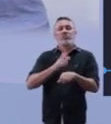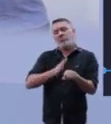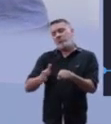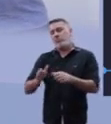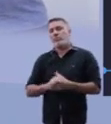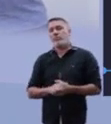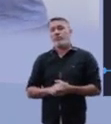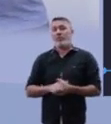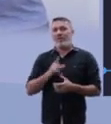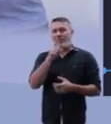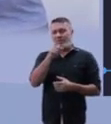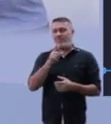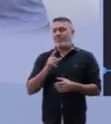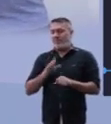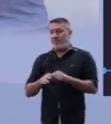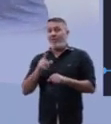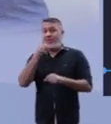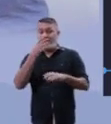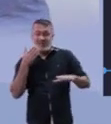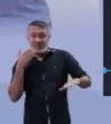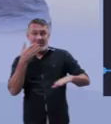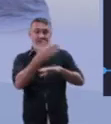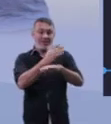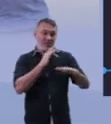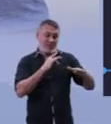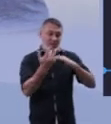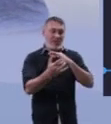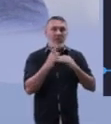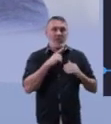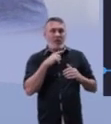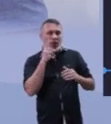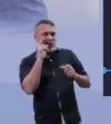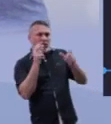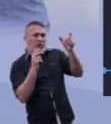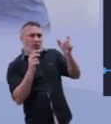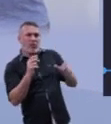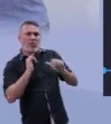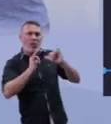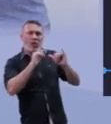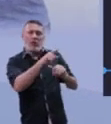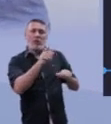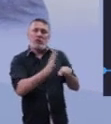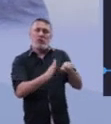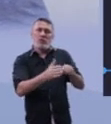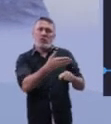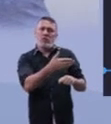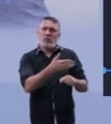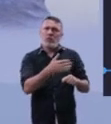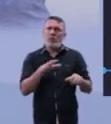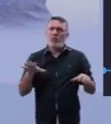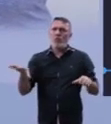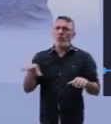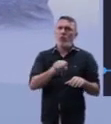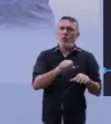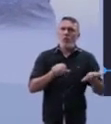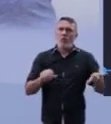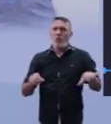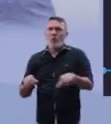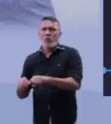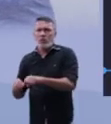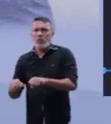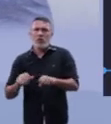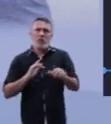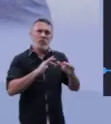cebolinhas. Quando você entrar na sua rede social, o que vai aparecer ao lado lá enquanto propaganda? Essa cebolinha. Poxa, mas a